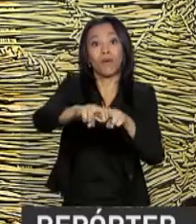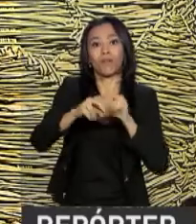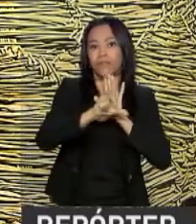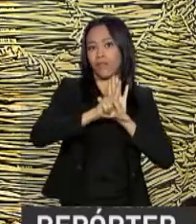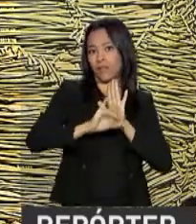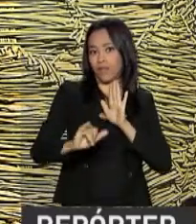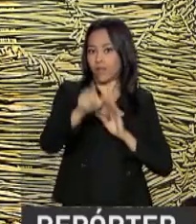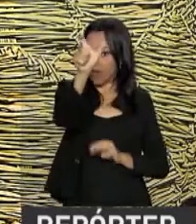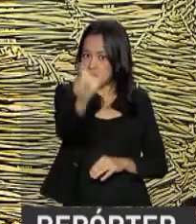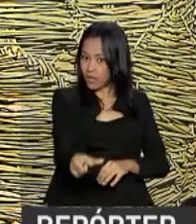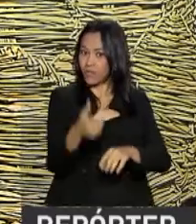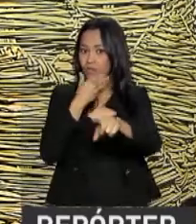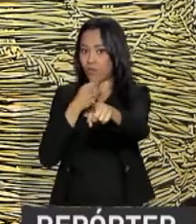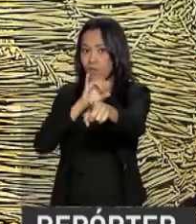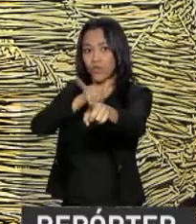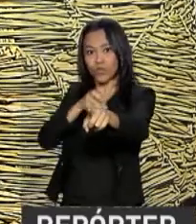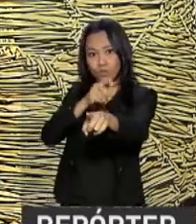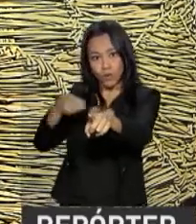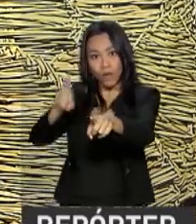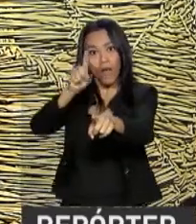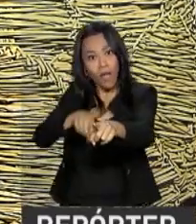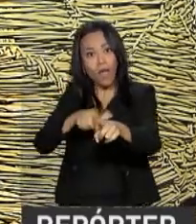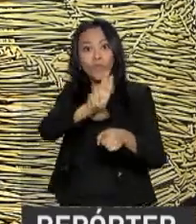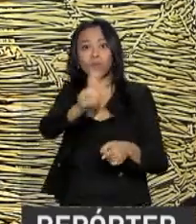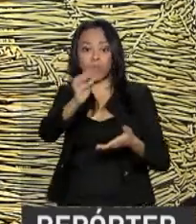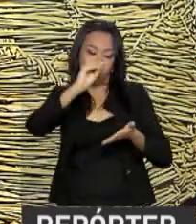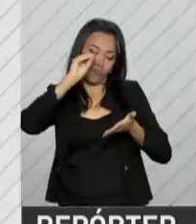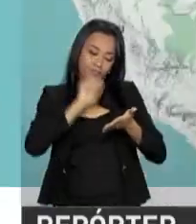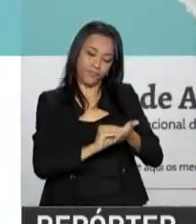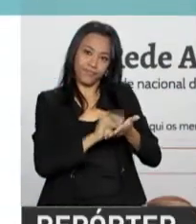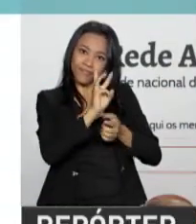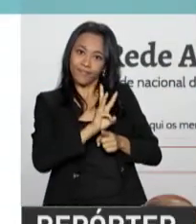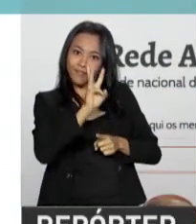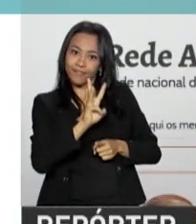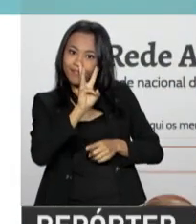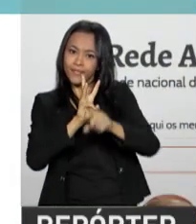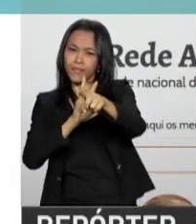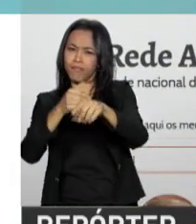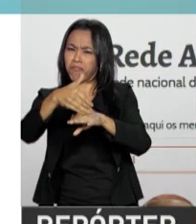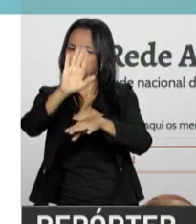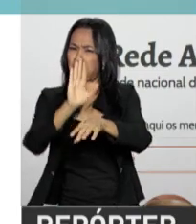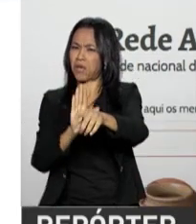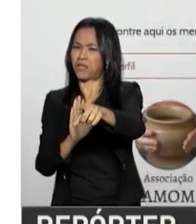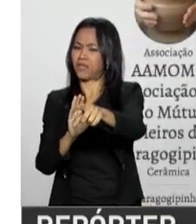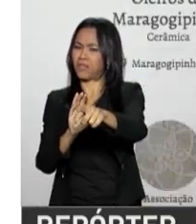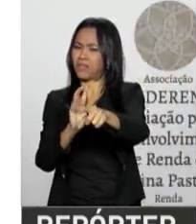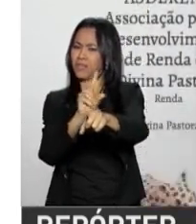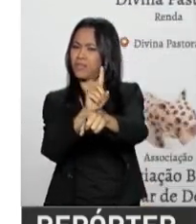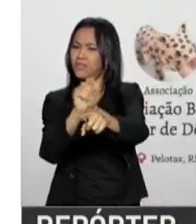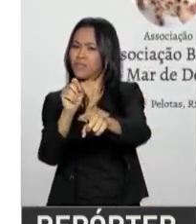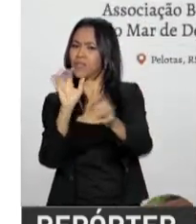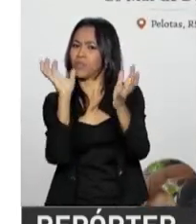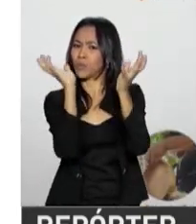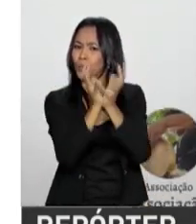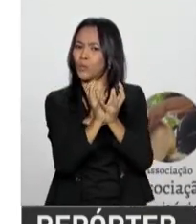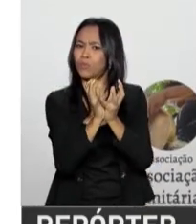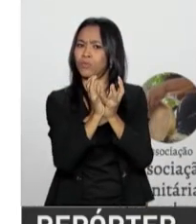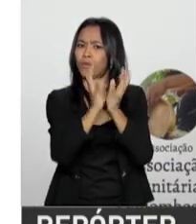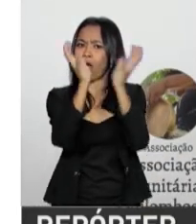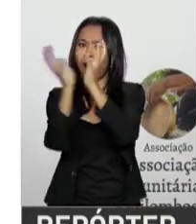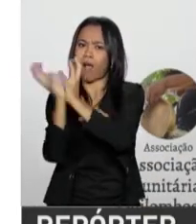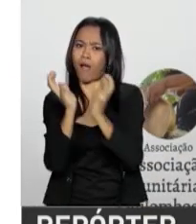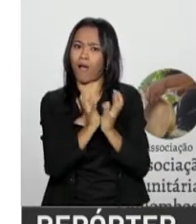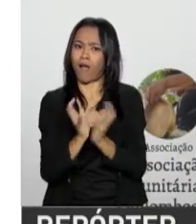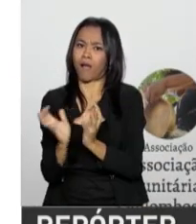joão é um dos artesãos cadastrados nessa página que reúne mais de 100 grupos e associações de artistas